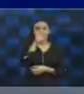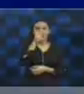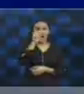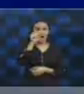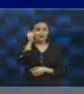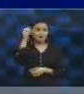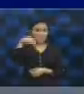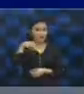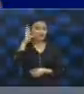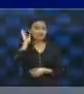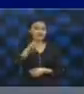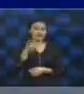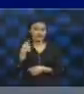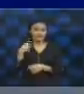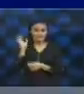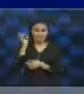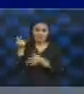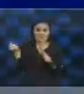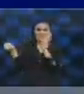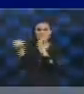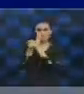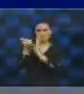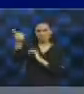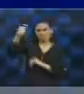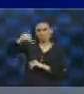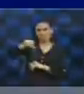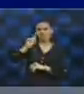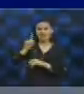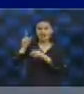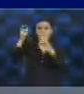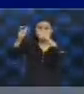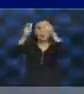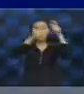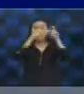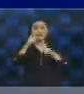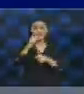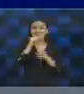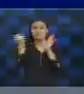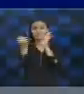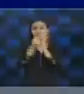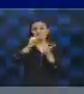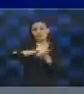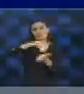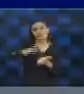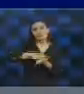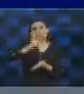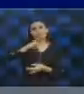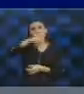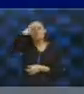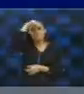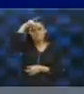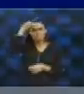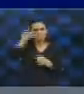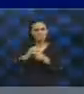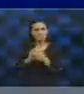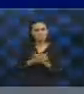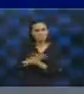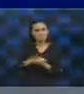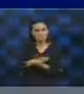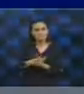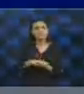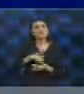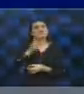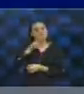já condenou a empresa Manaus Ambiental em 13 milhões de reais de multa e a prefeitura nunca executou. Nós vamos